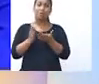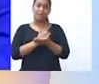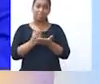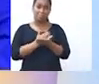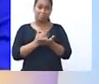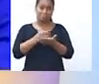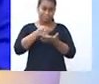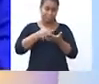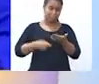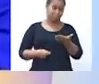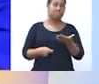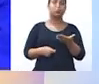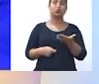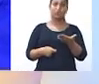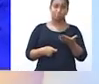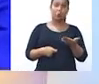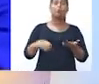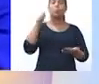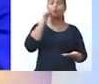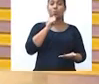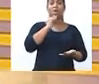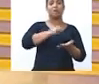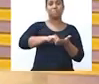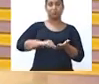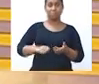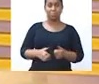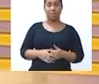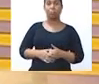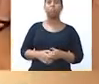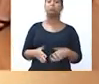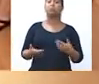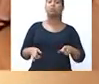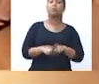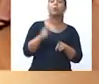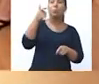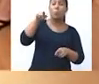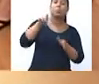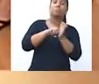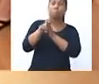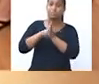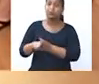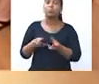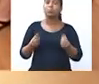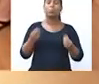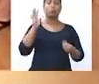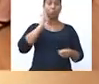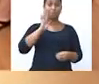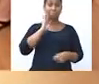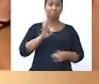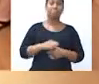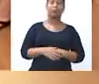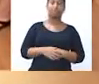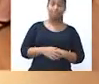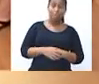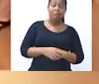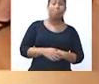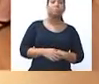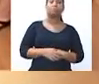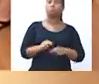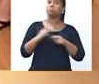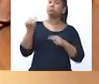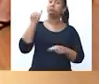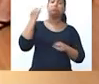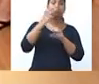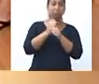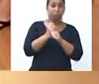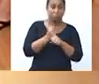procura diminuiu em relação a artigos que era assinado por mulheres. Há uma outra pesquisa também muito interessante, que, de novo, por isso que são importantes os dados,